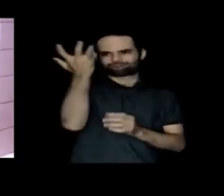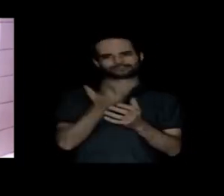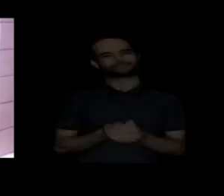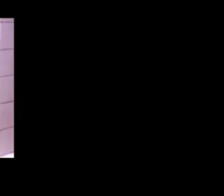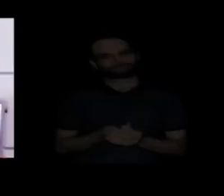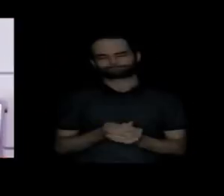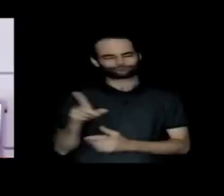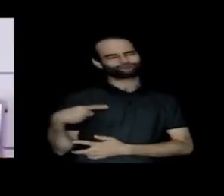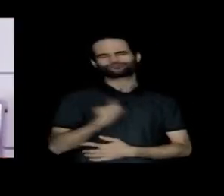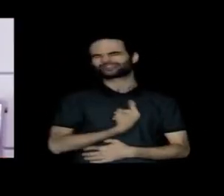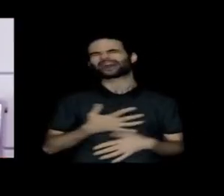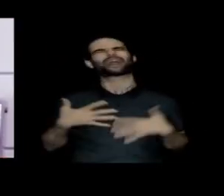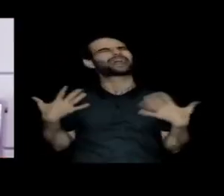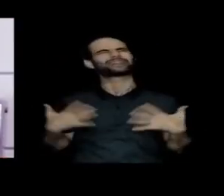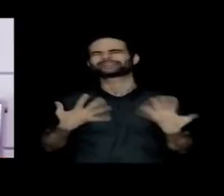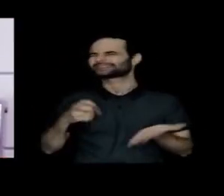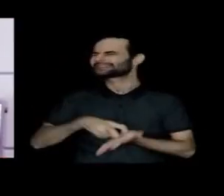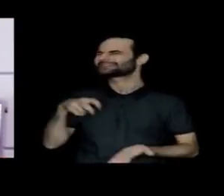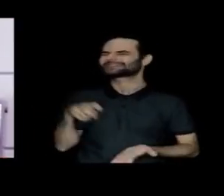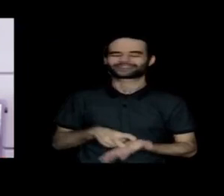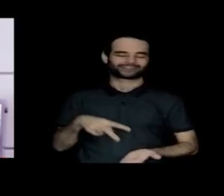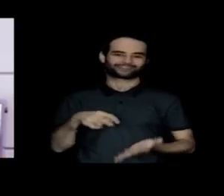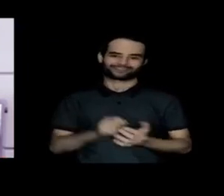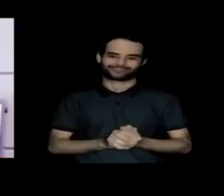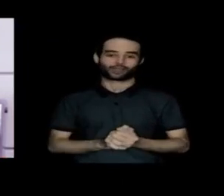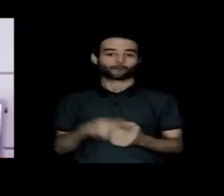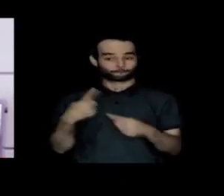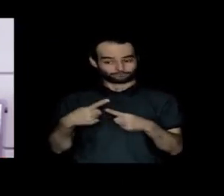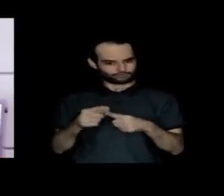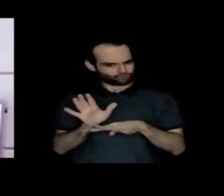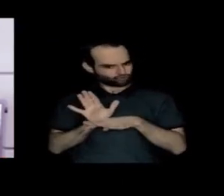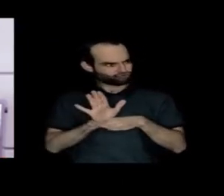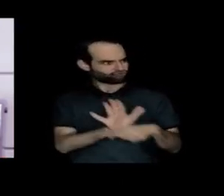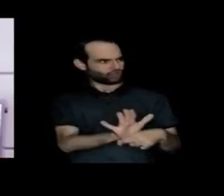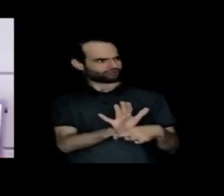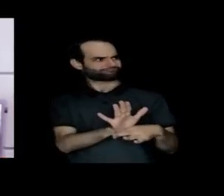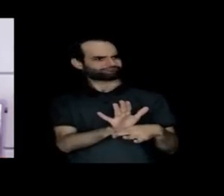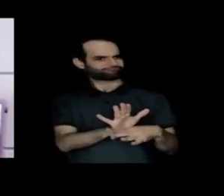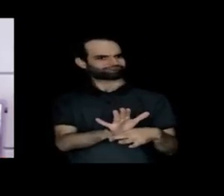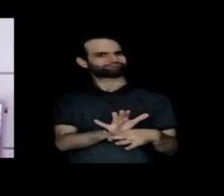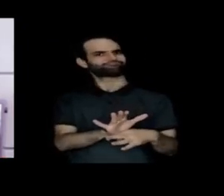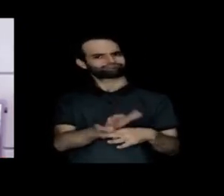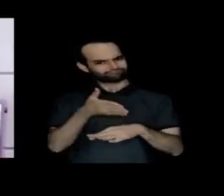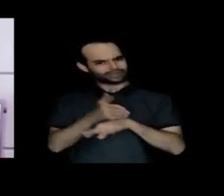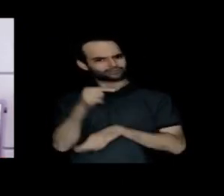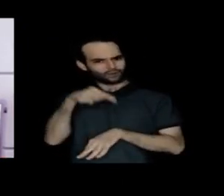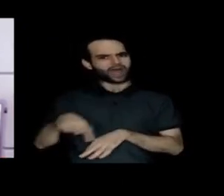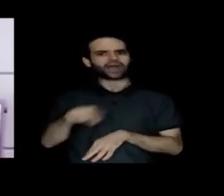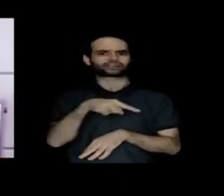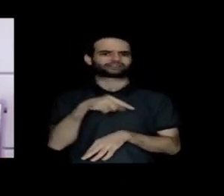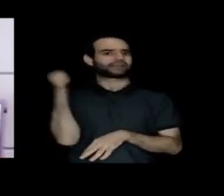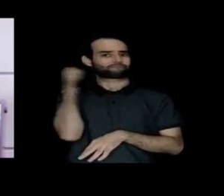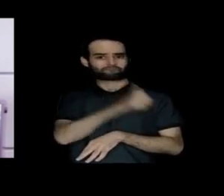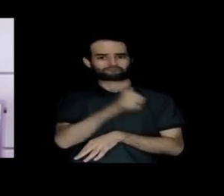algo histórico. Ficamos muito contentes. Ficamos muito alegres porque, assim, a gente ficou assim, nós